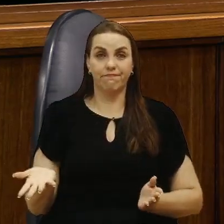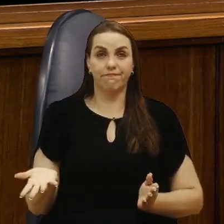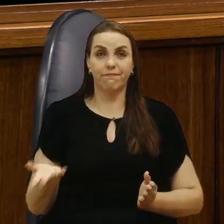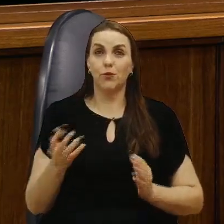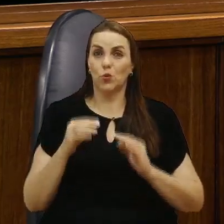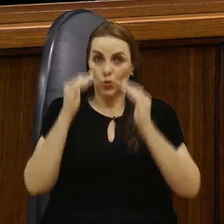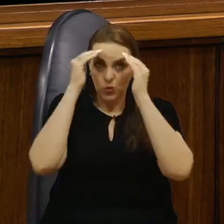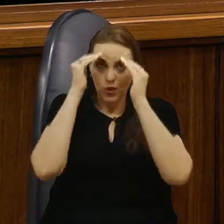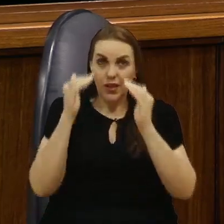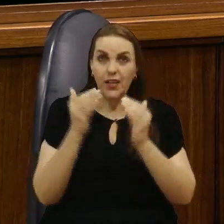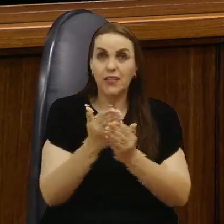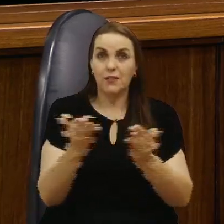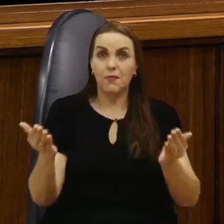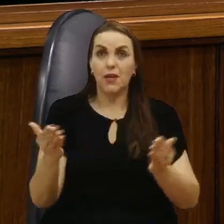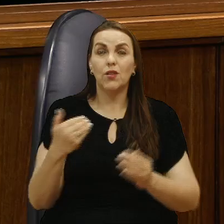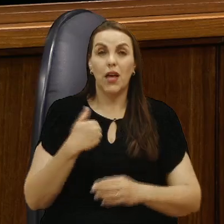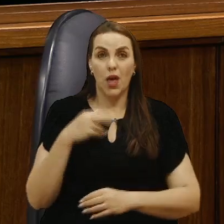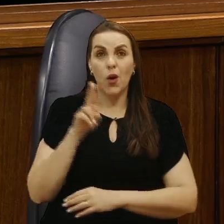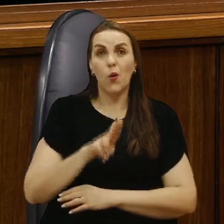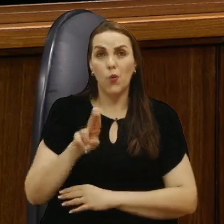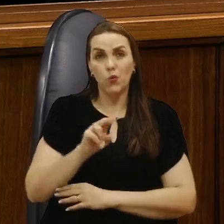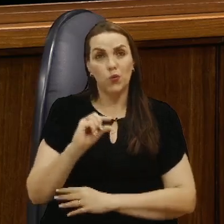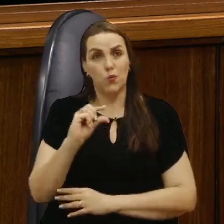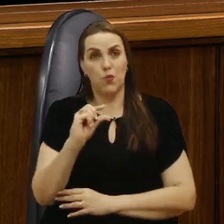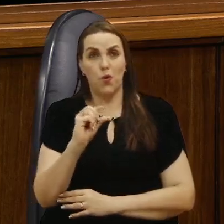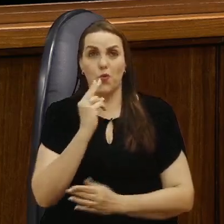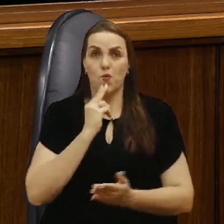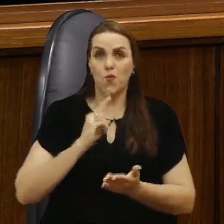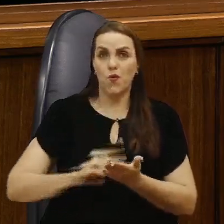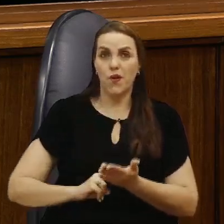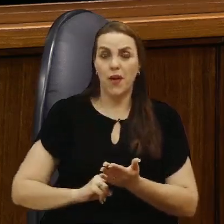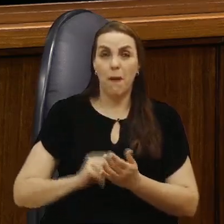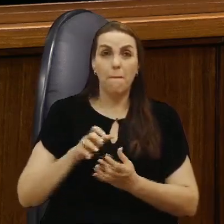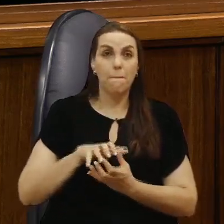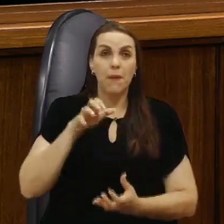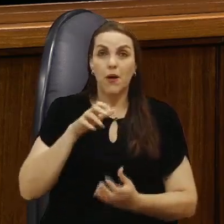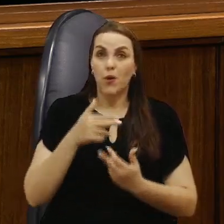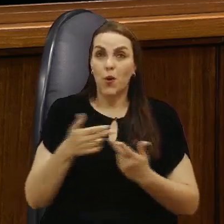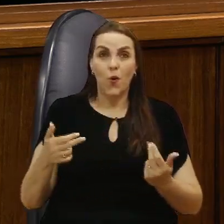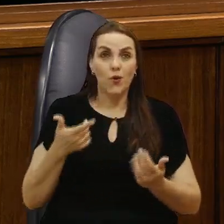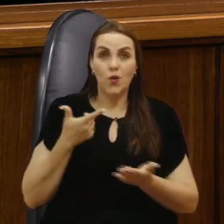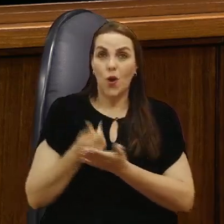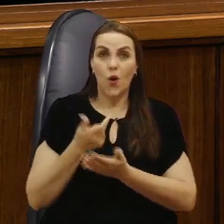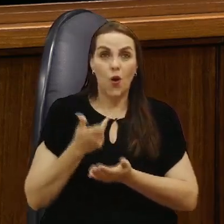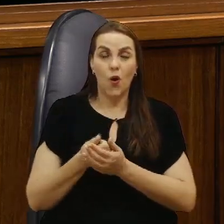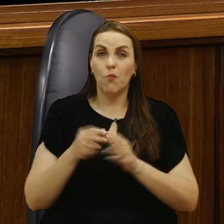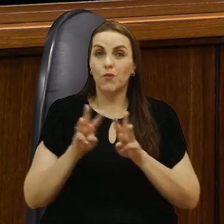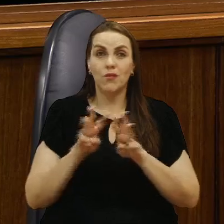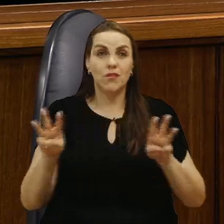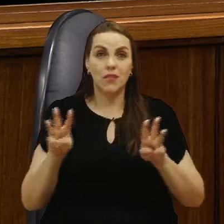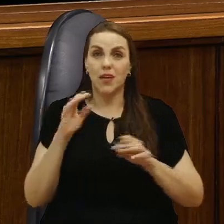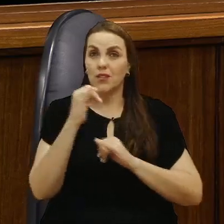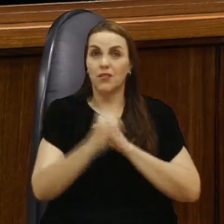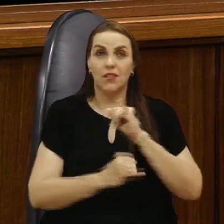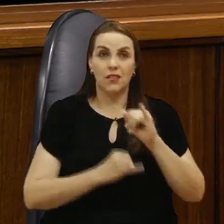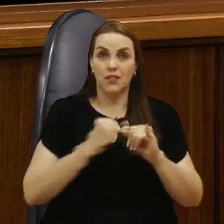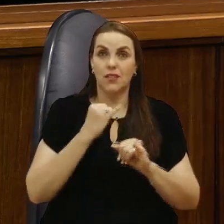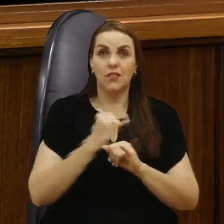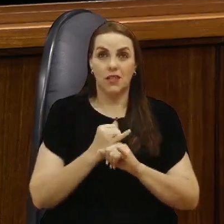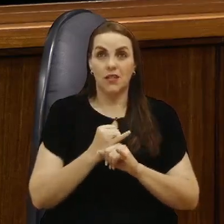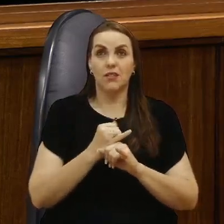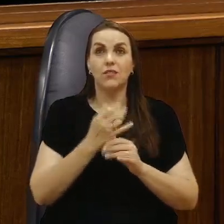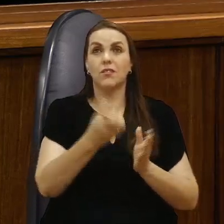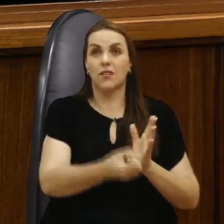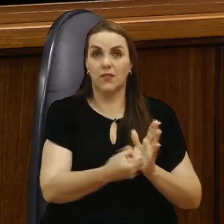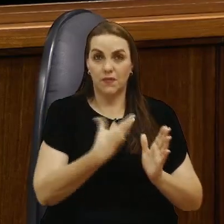o respeito, eu uso poucos Correios. A maioria das coisas que eu compro são em sites da internet. Então, eu recebo